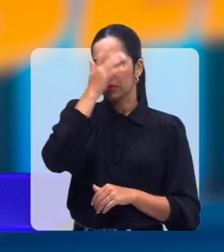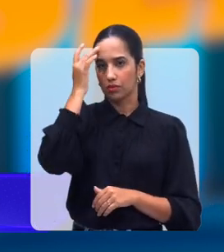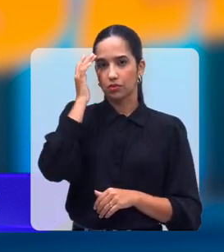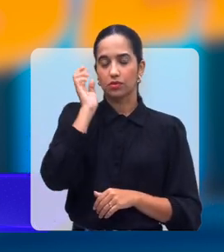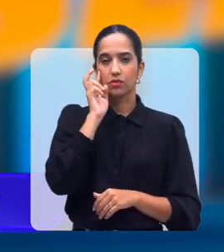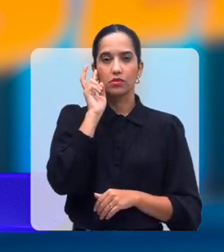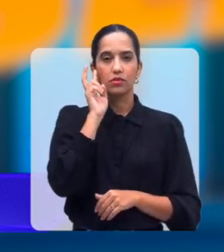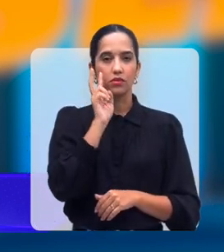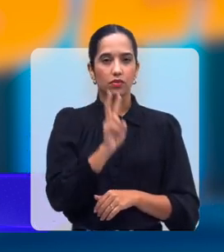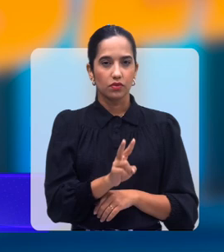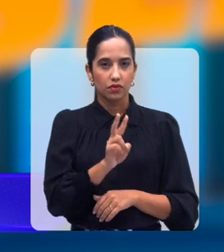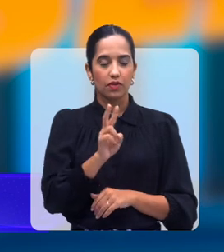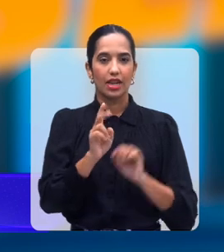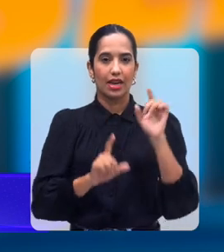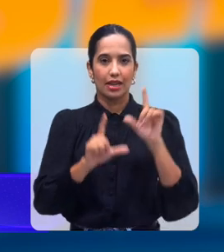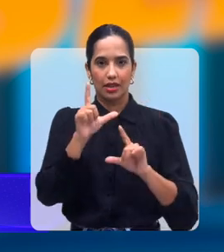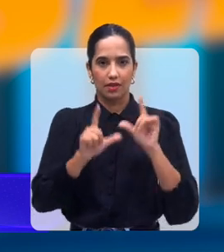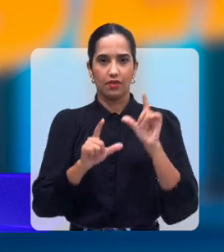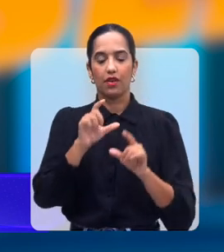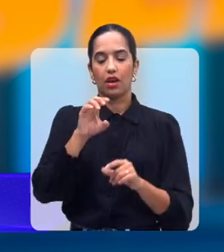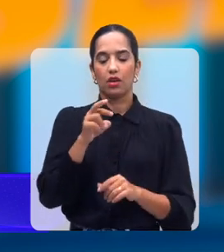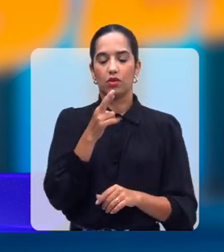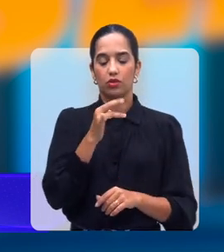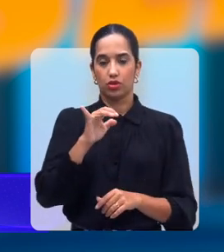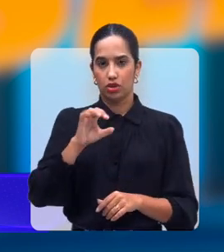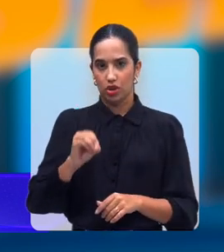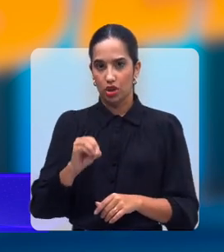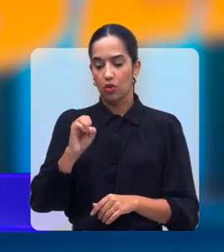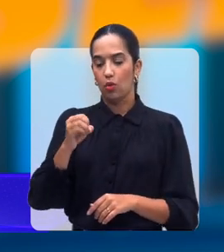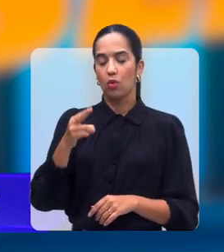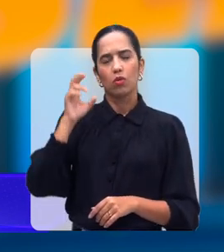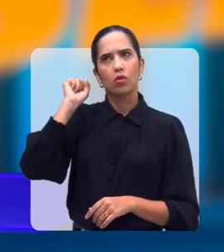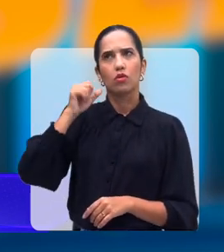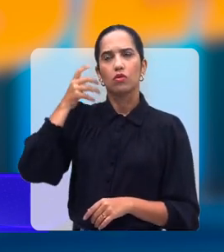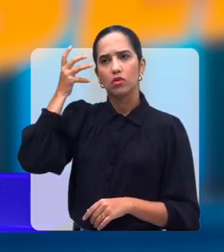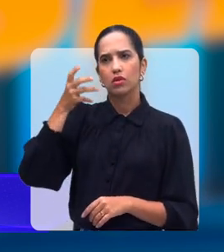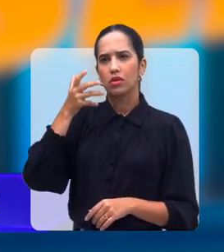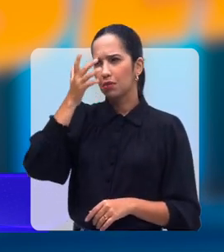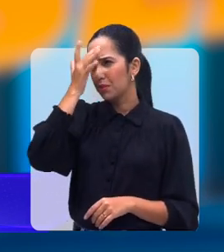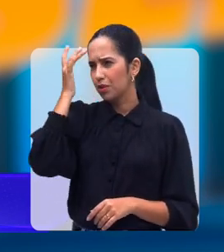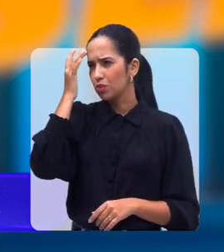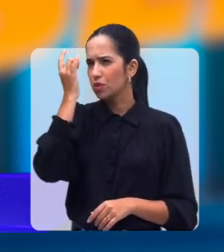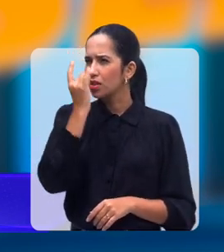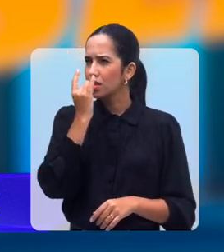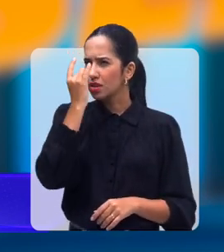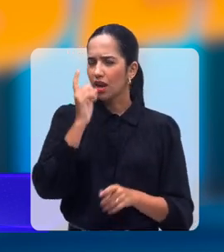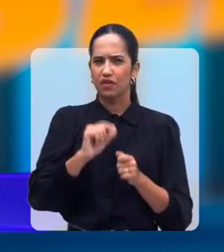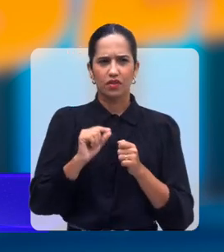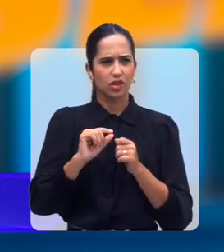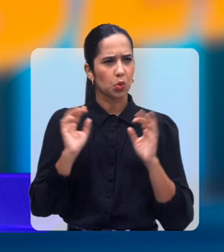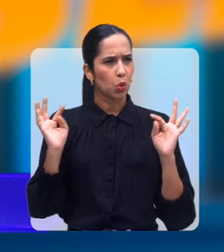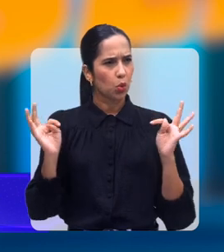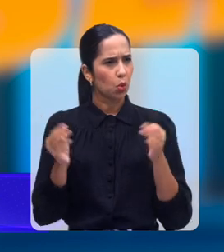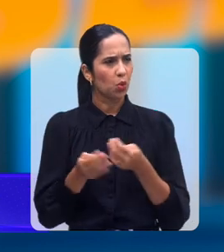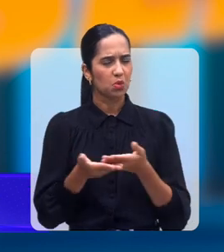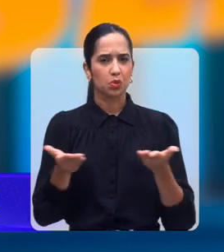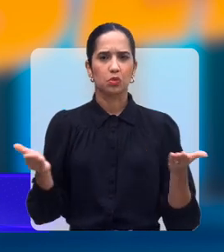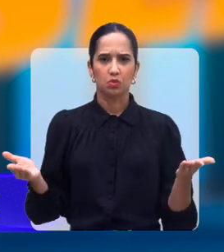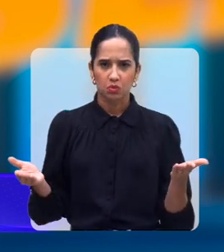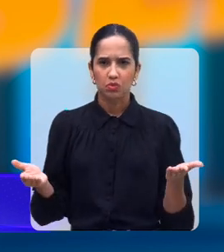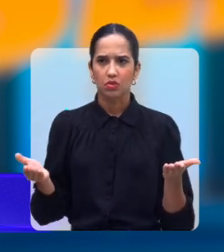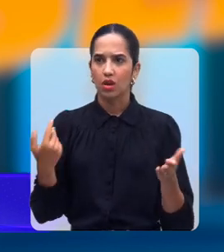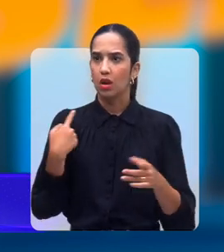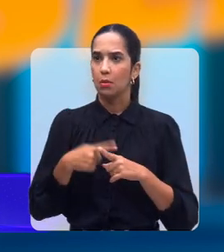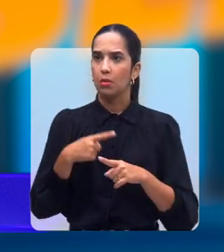o Chico Costa no rádio, vê o Chico Costa na televisão, aí vai dizer, meu Deus, uma pessoa cega fazendo tudo isso?